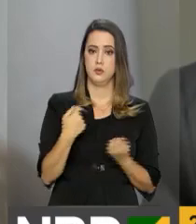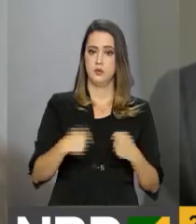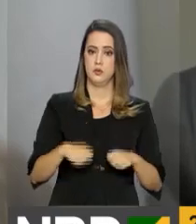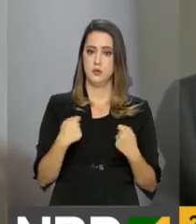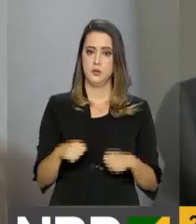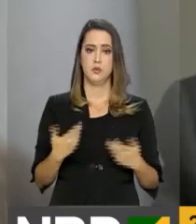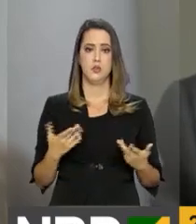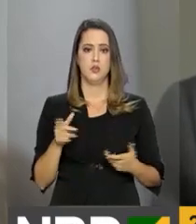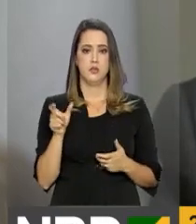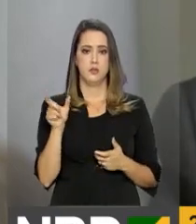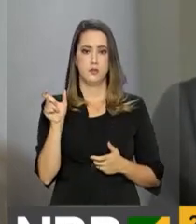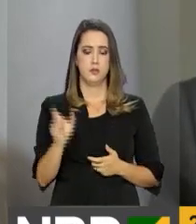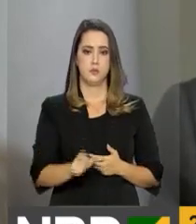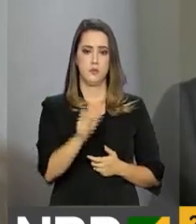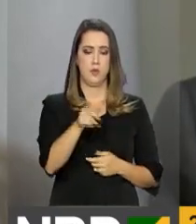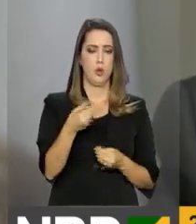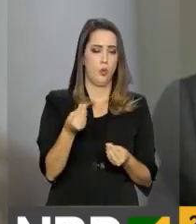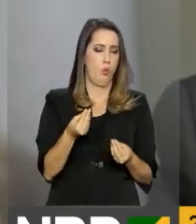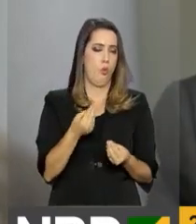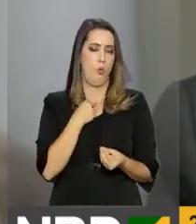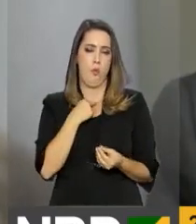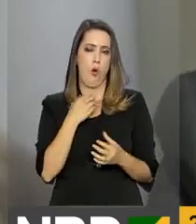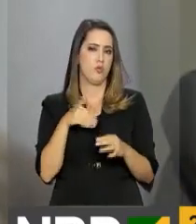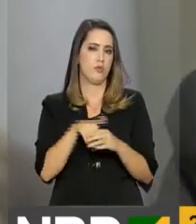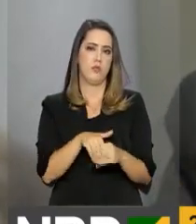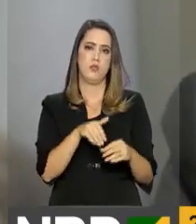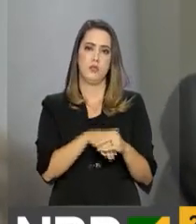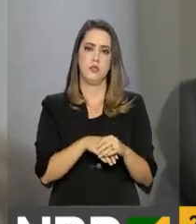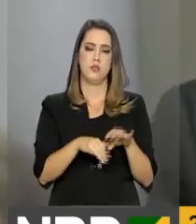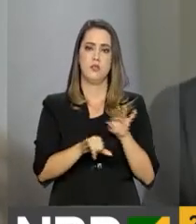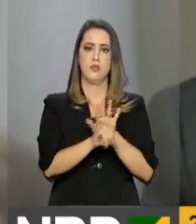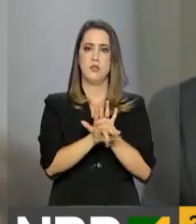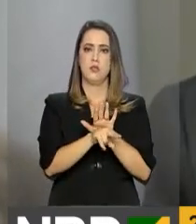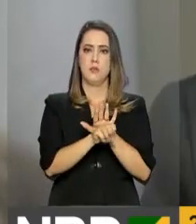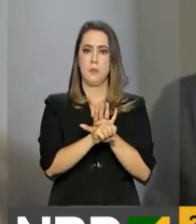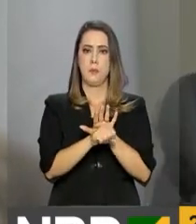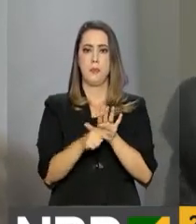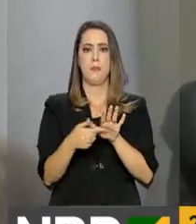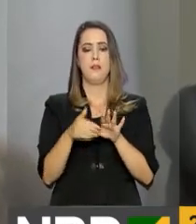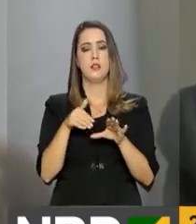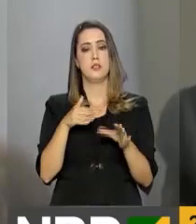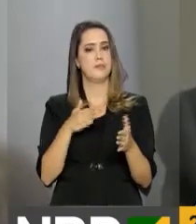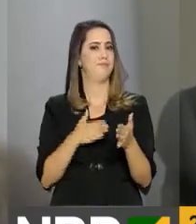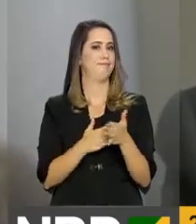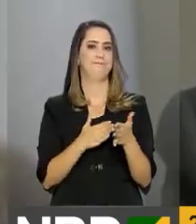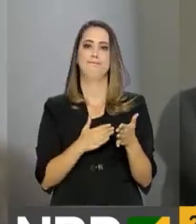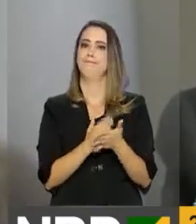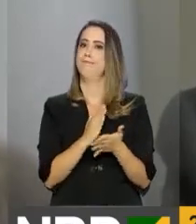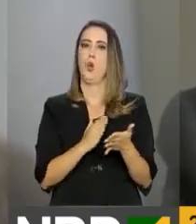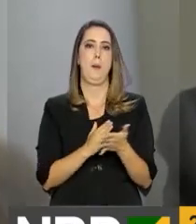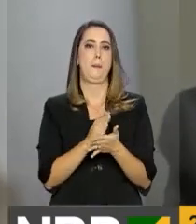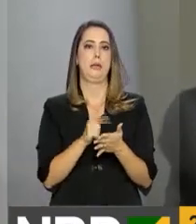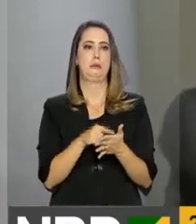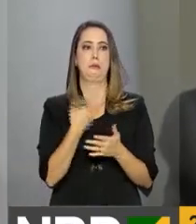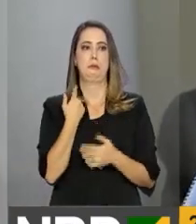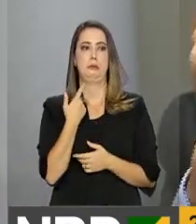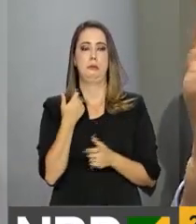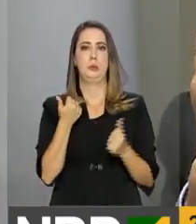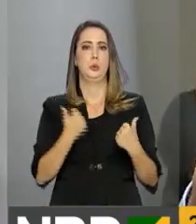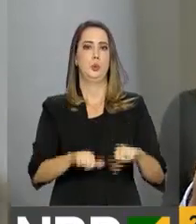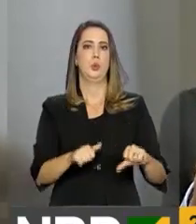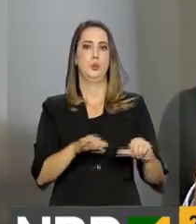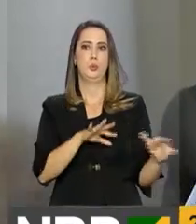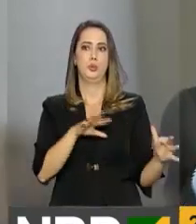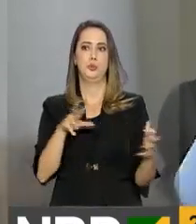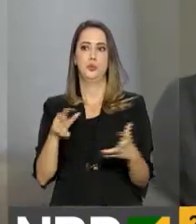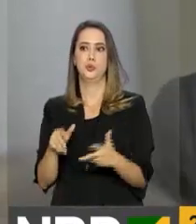colocada em pauta a reforma da Previdência, e se colocada em pauta e não fosse aprovada, teria péssima repercussão, não só interna, como